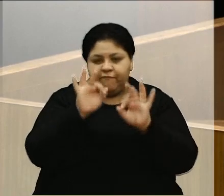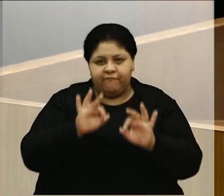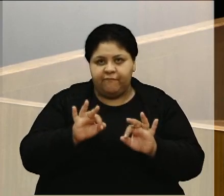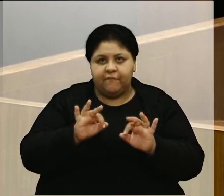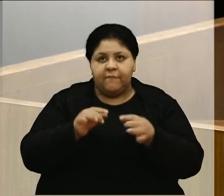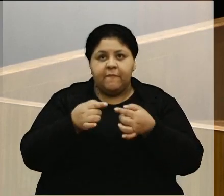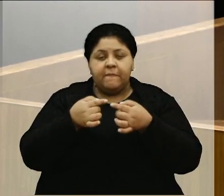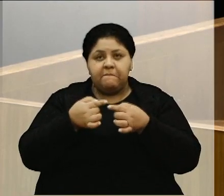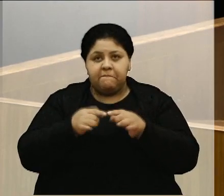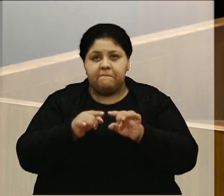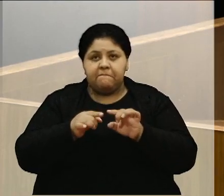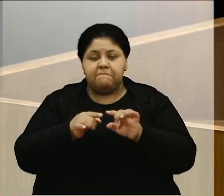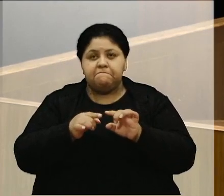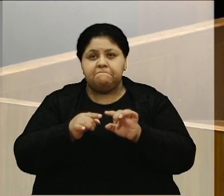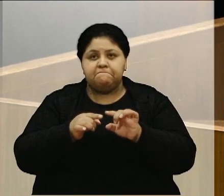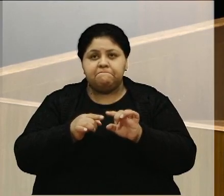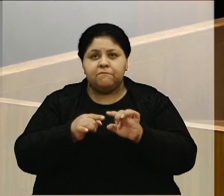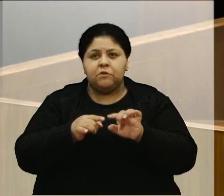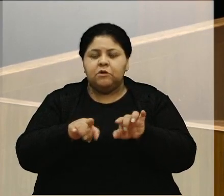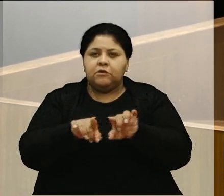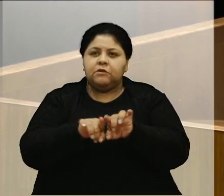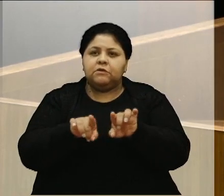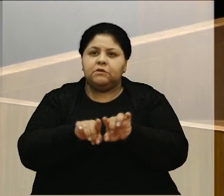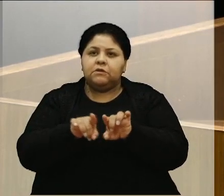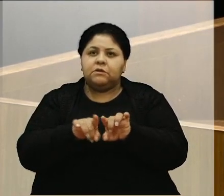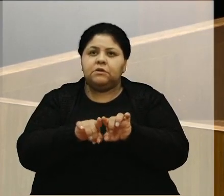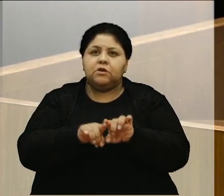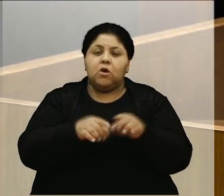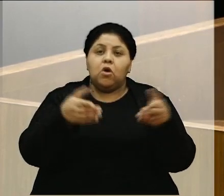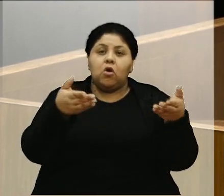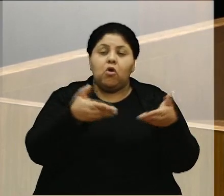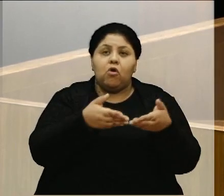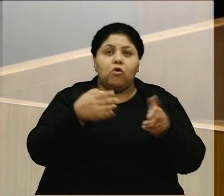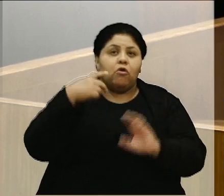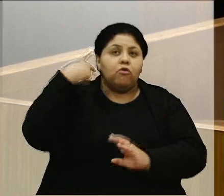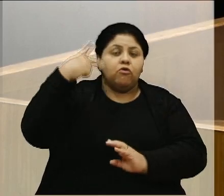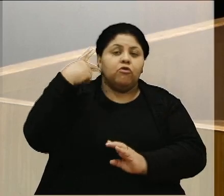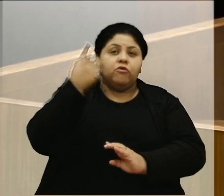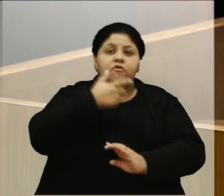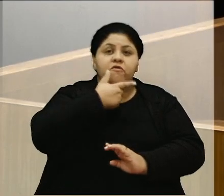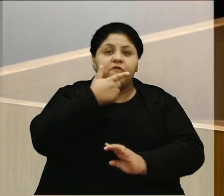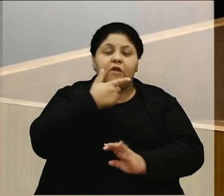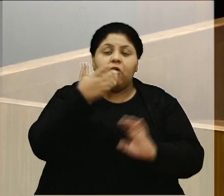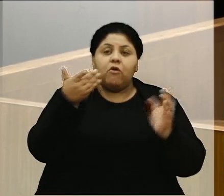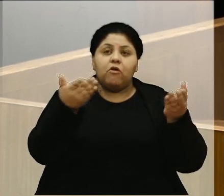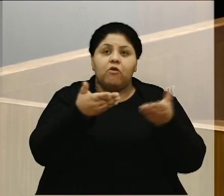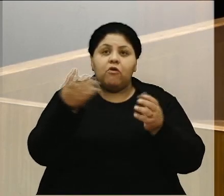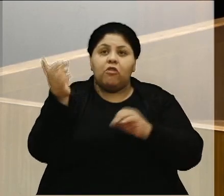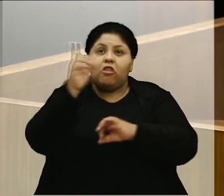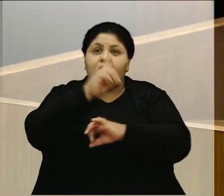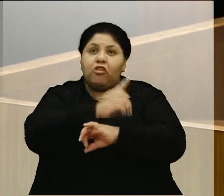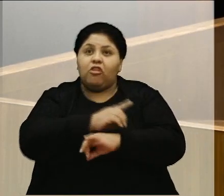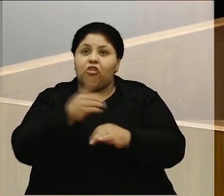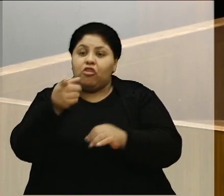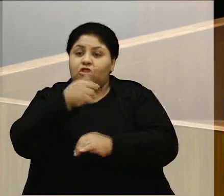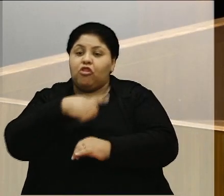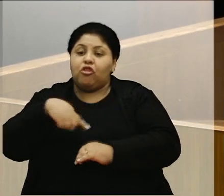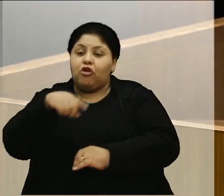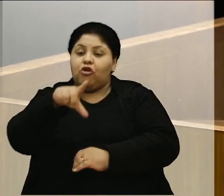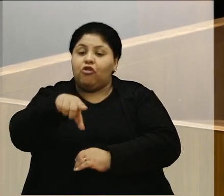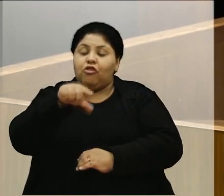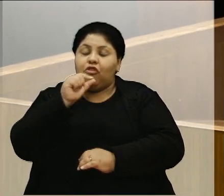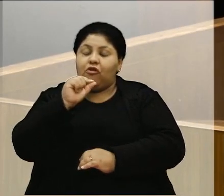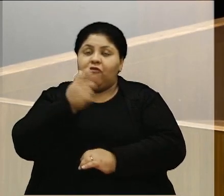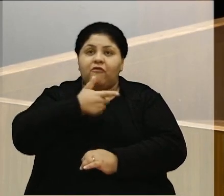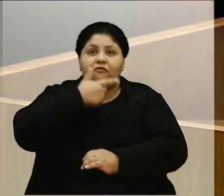que coincidência ter acontecido exatamente o que o vereador relatou há pouco, no dia que nós escolhemos para estar aqui